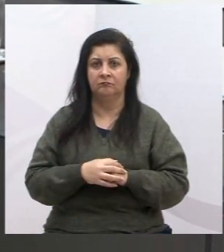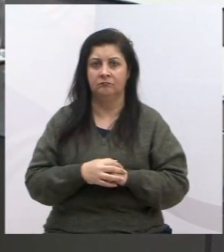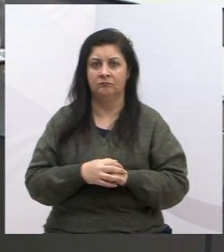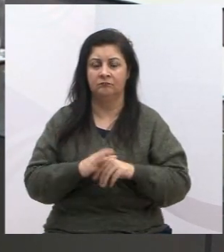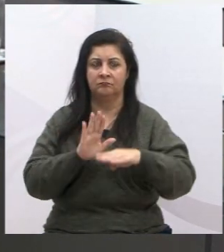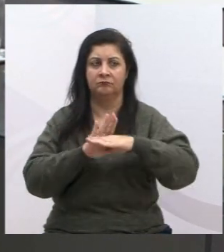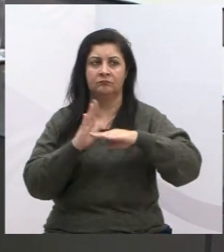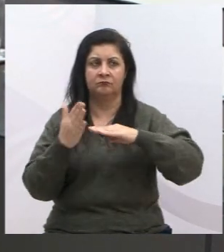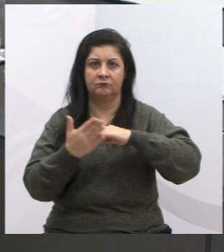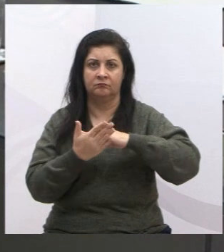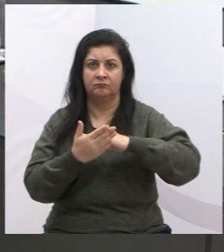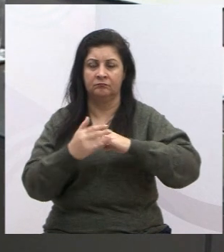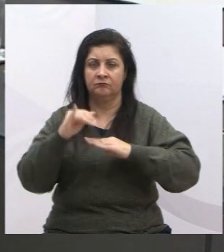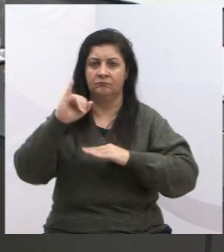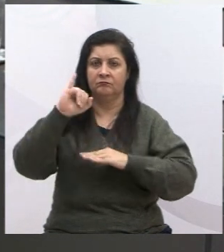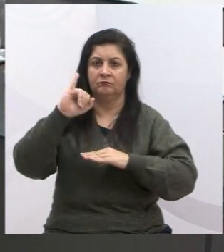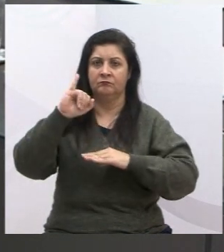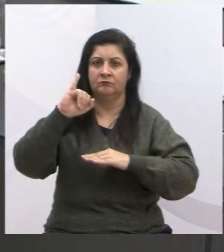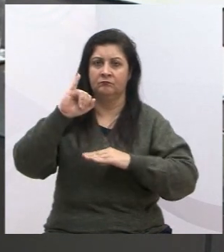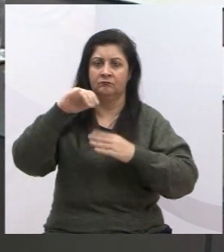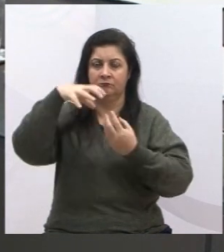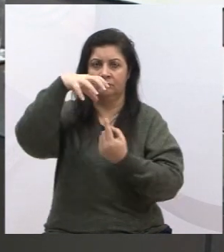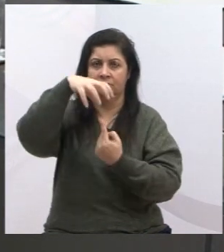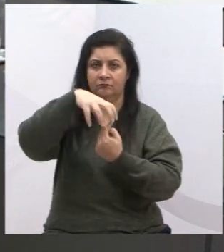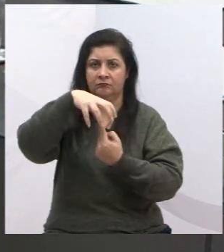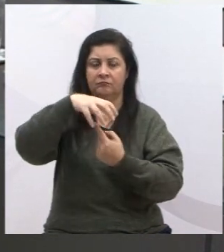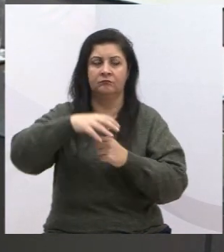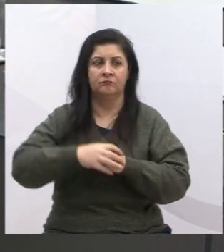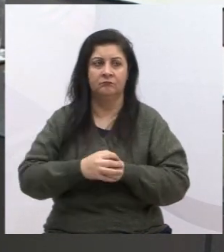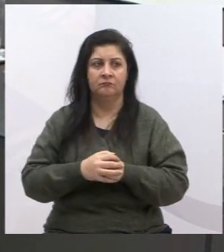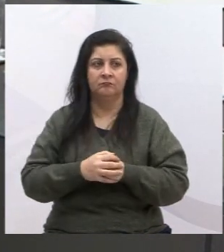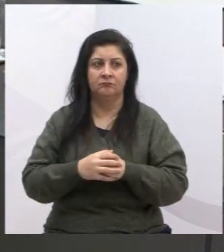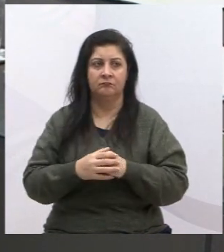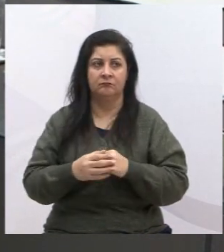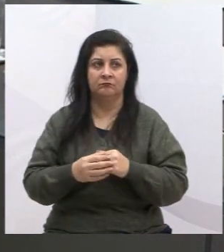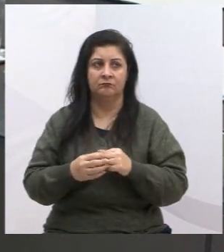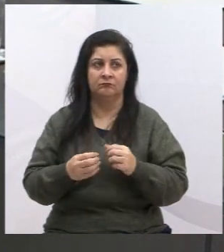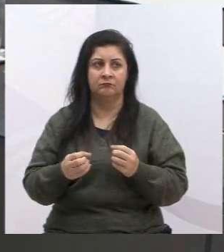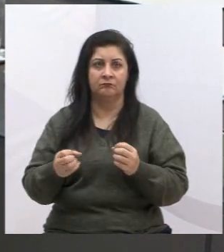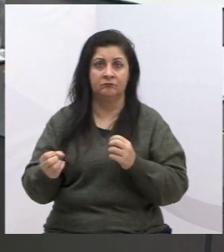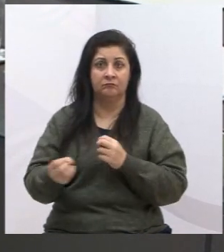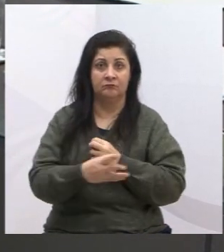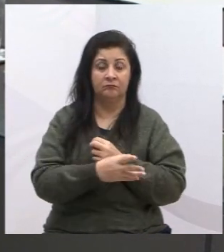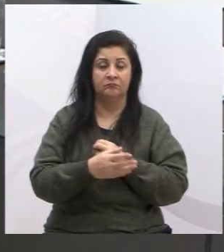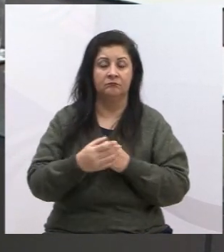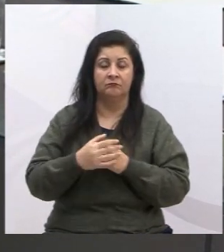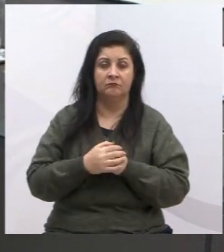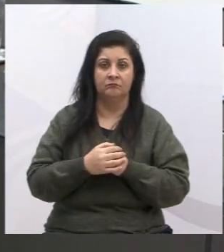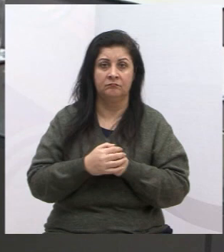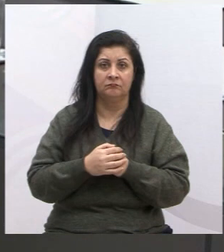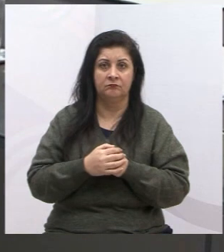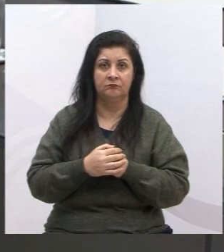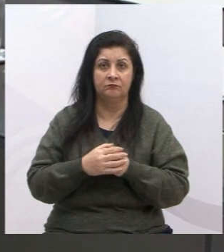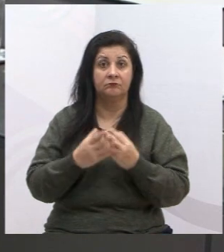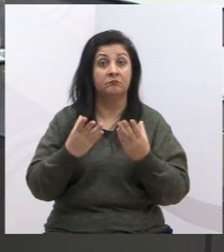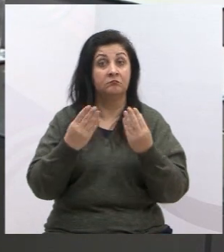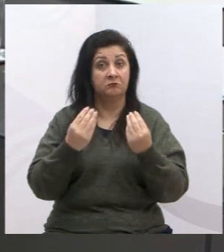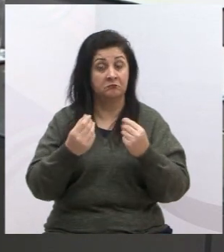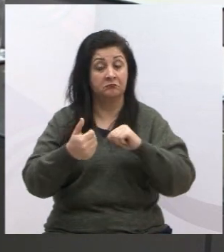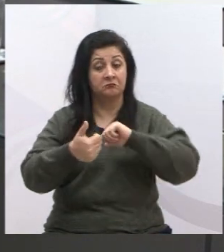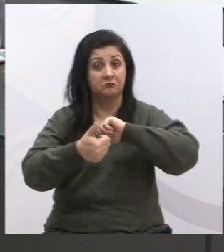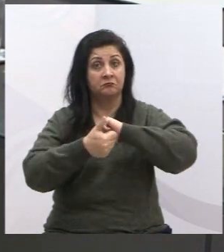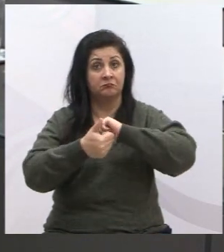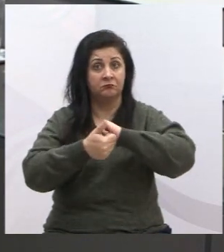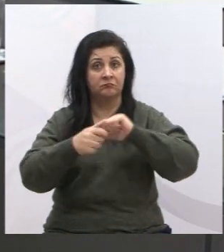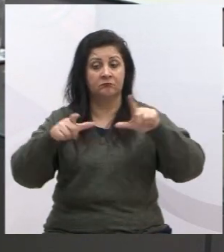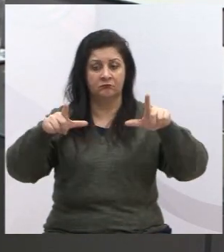no bairro Imperial, a inauguração de uma escola há um mês atrás, três semanas atrás, só para concluir, presidente, realmente de muita qualidade com relação a esse